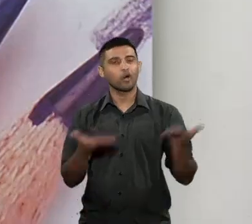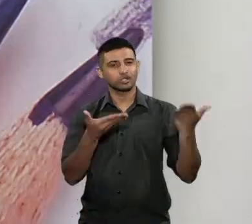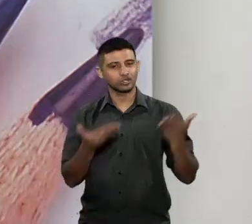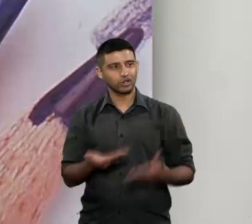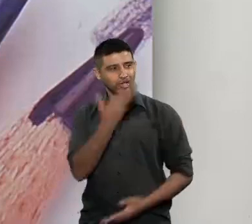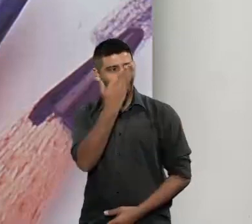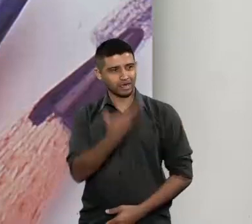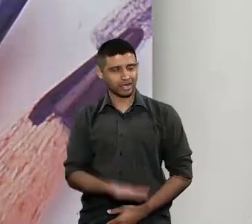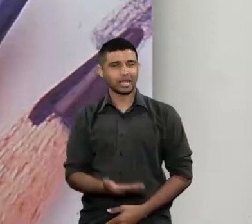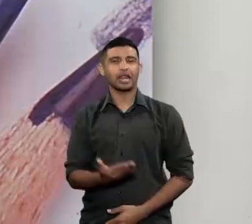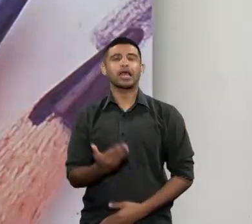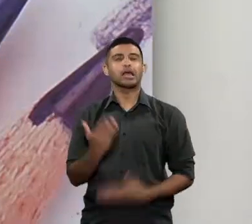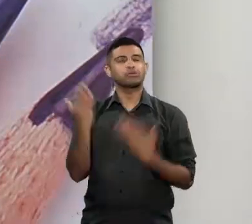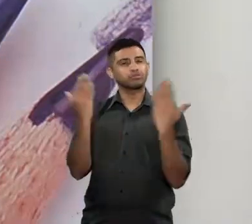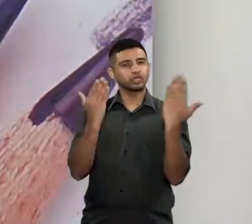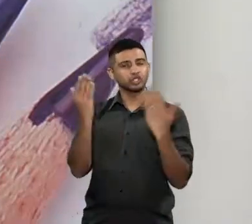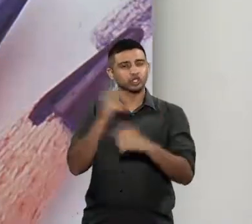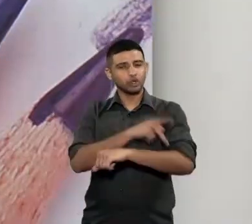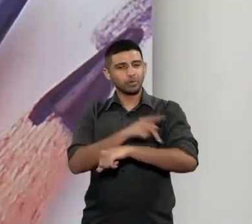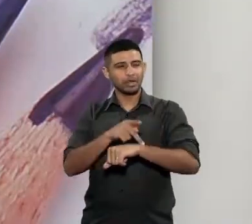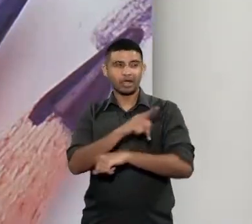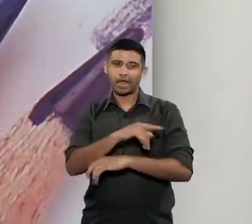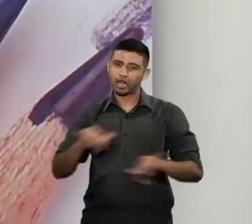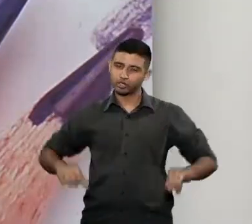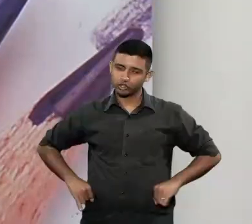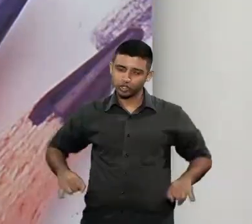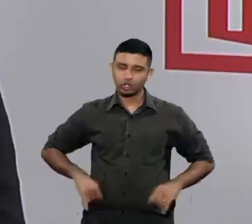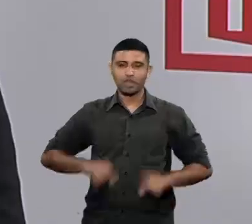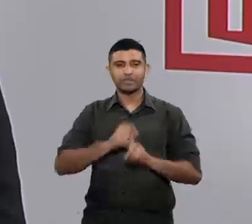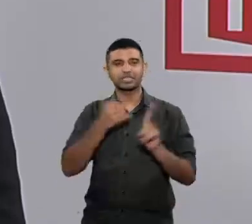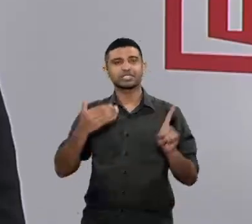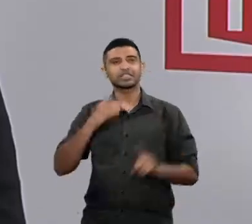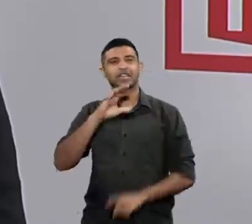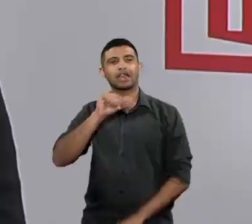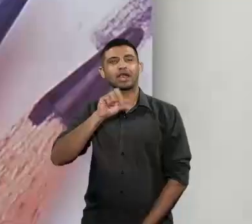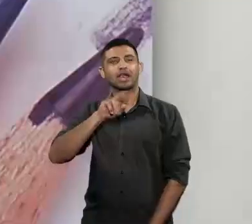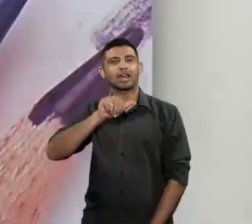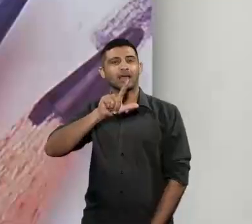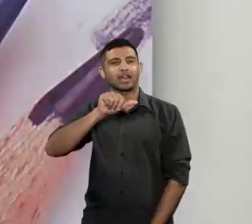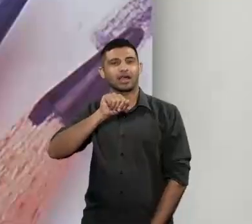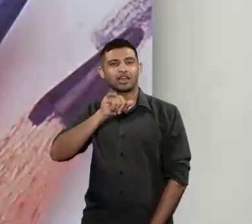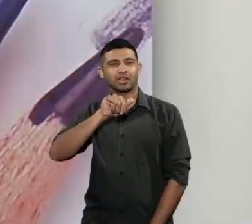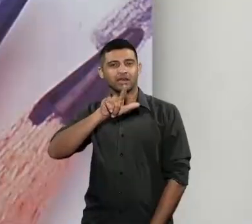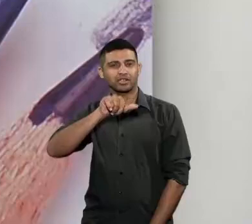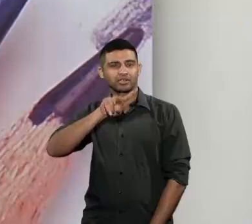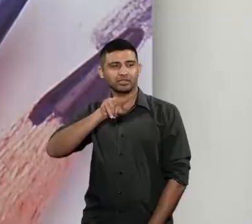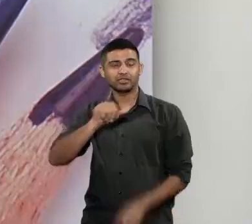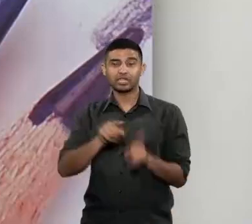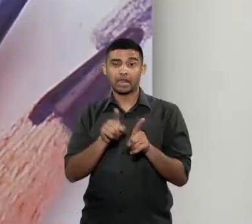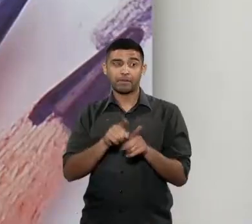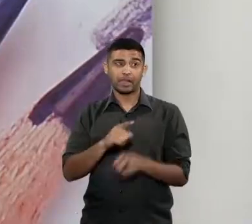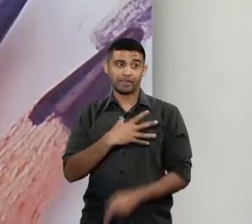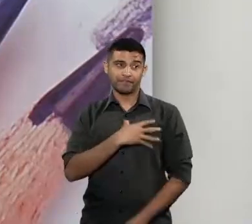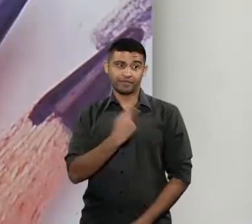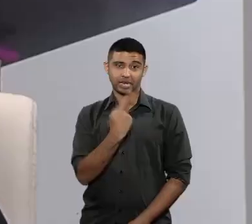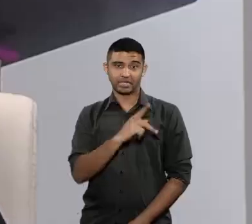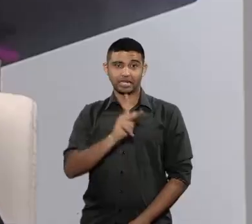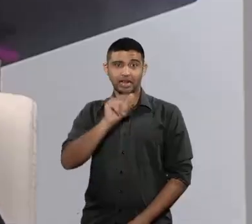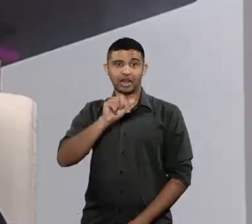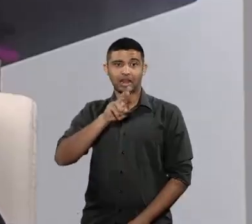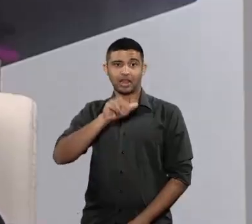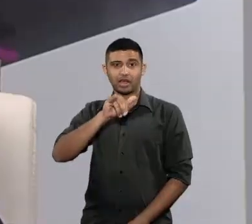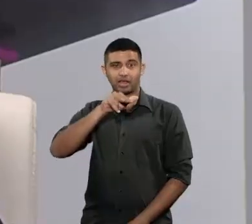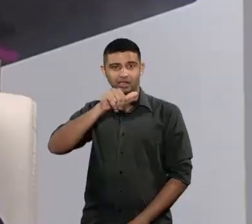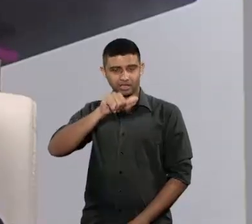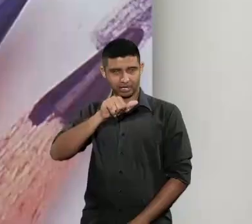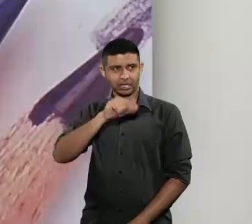Minhas convidadas são a psicopedagoga que sofre da síndrome, Carla Silva, a filha dela de 12 anos, Karina